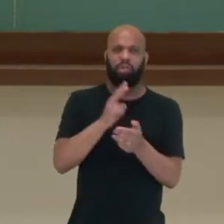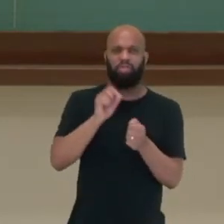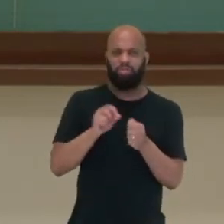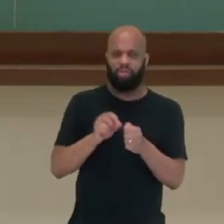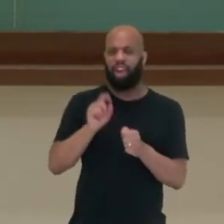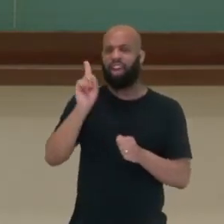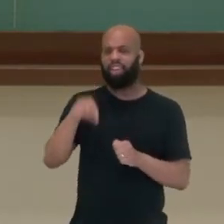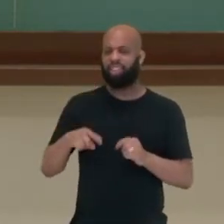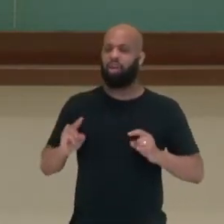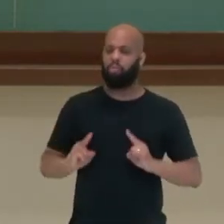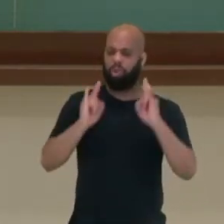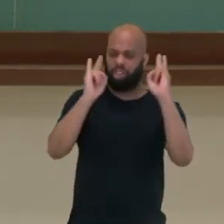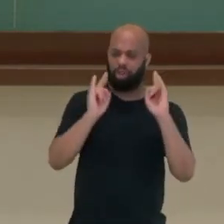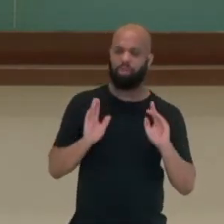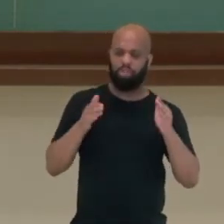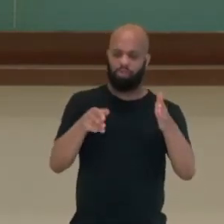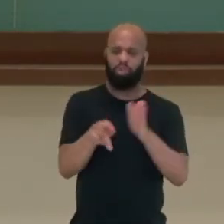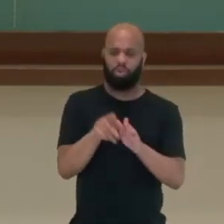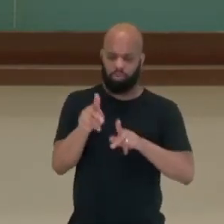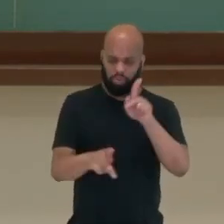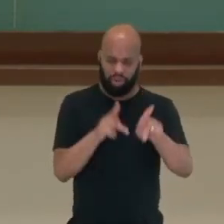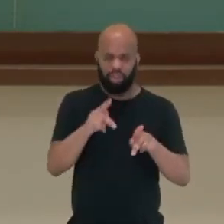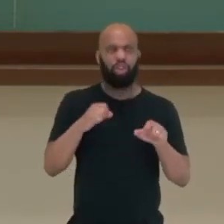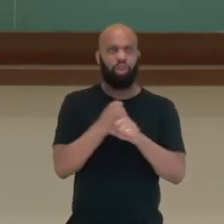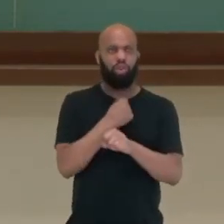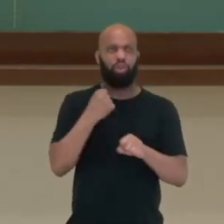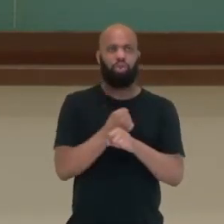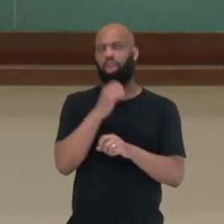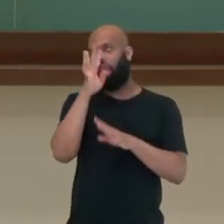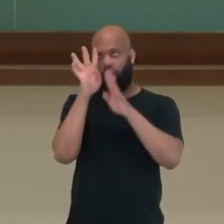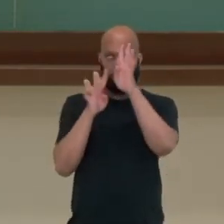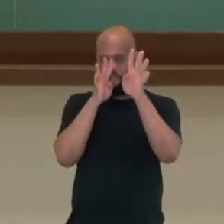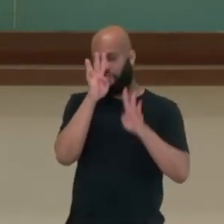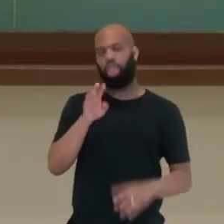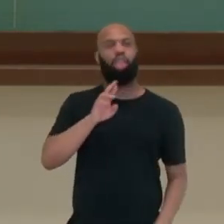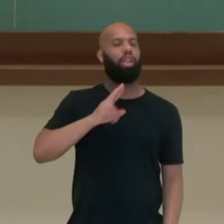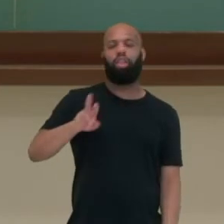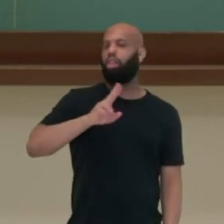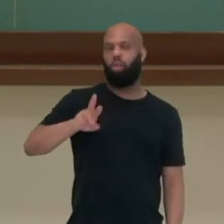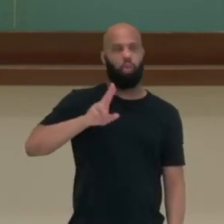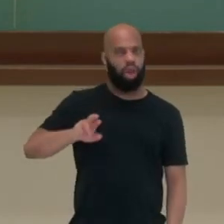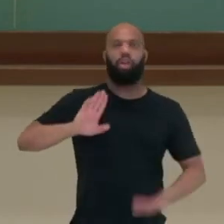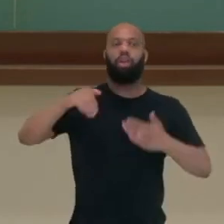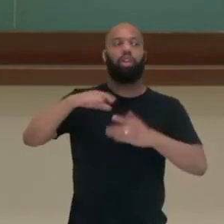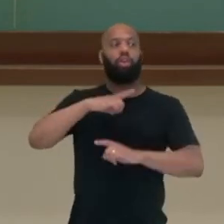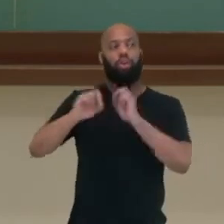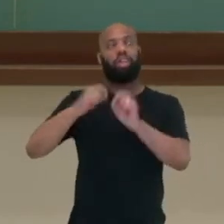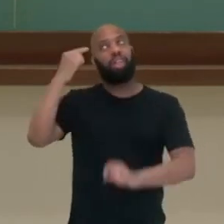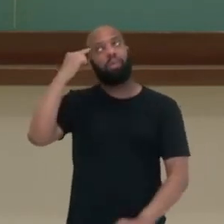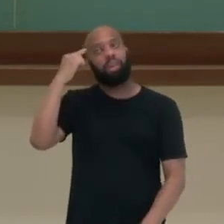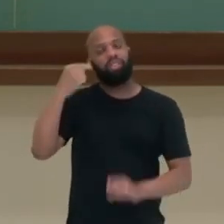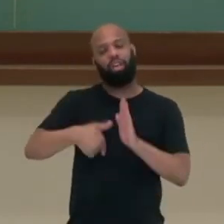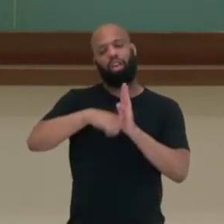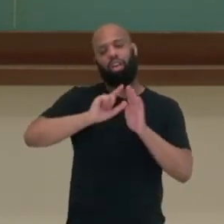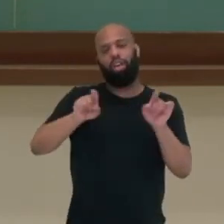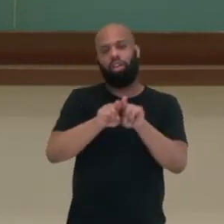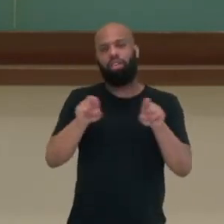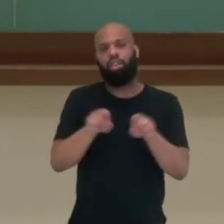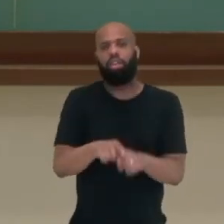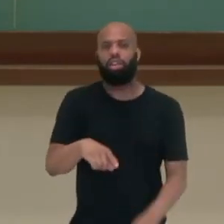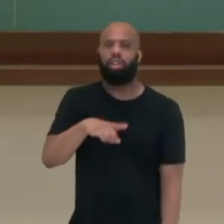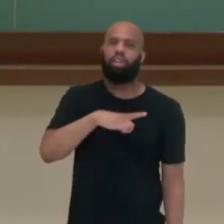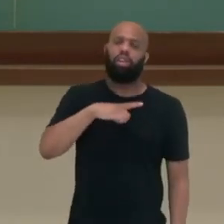populares? Elas não são construídas ao vento, ao léu de qualquer maneira. Ela é pensada. Há